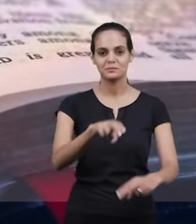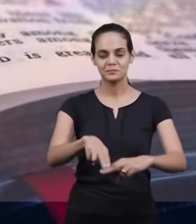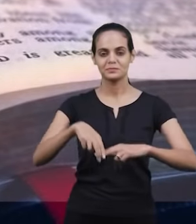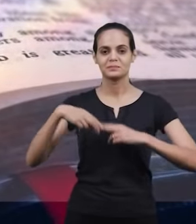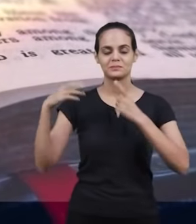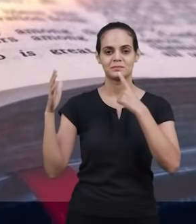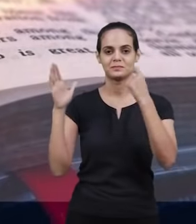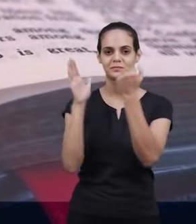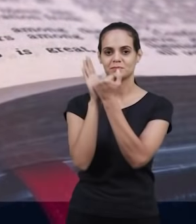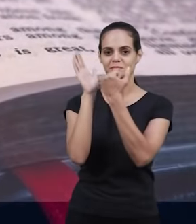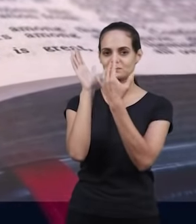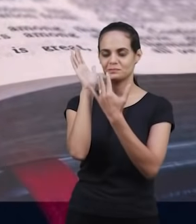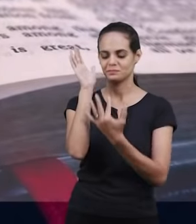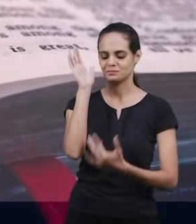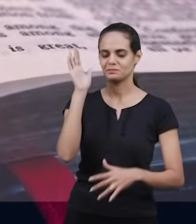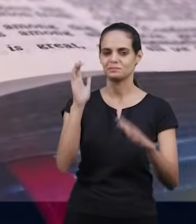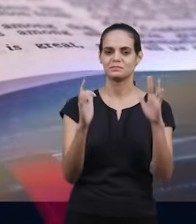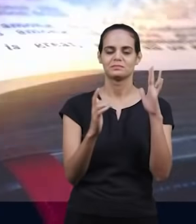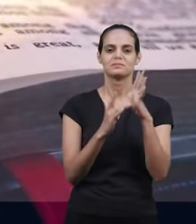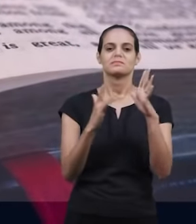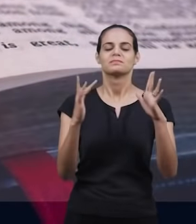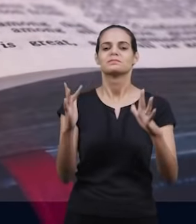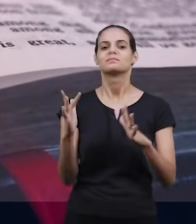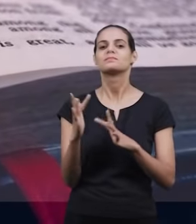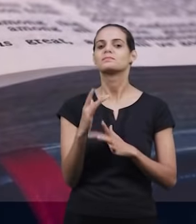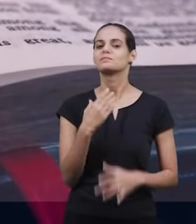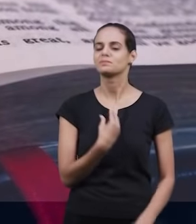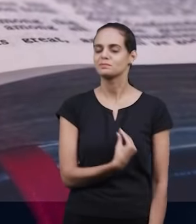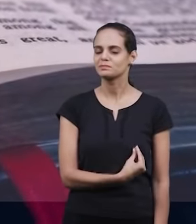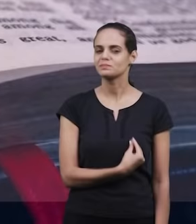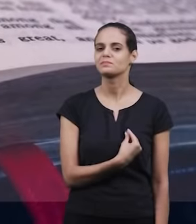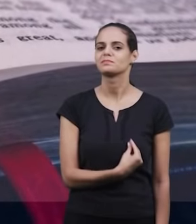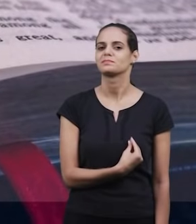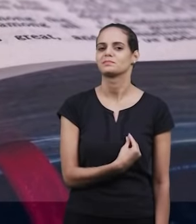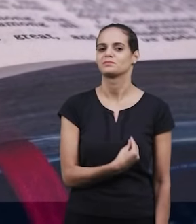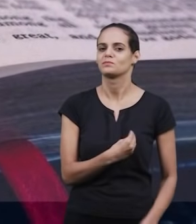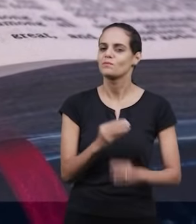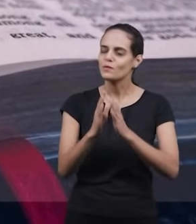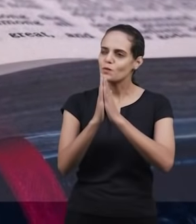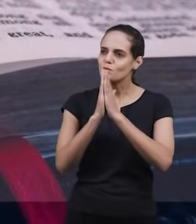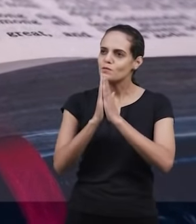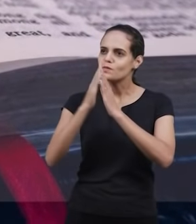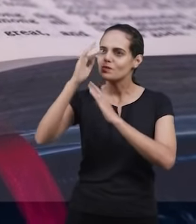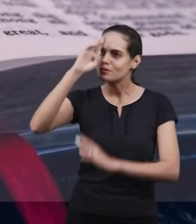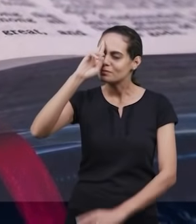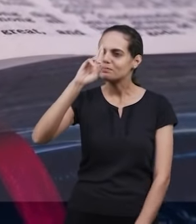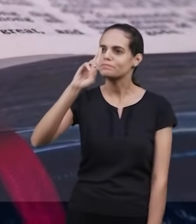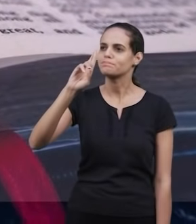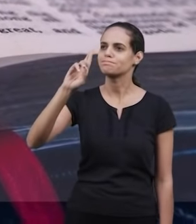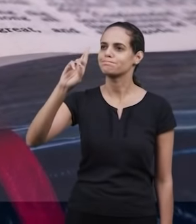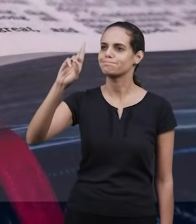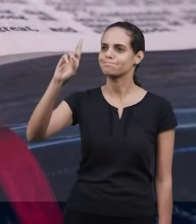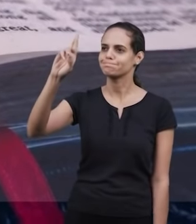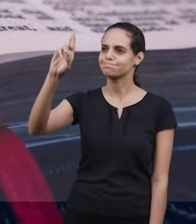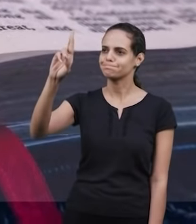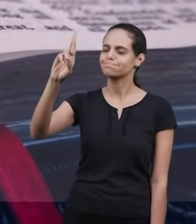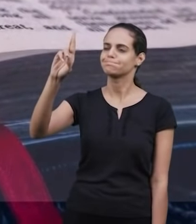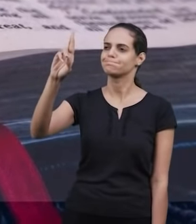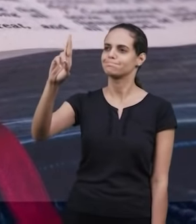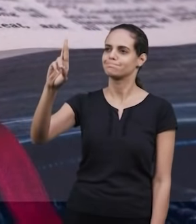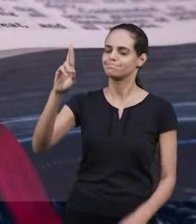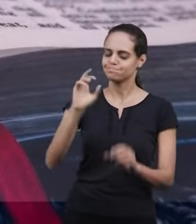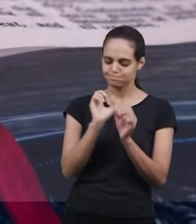Salvador. Pelo teu sangue que é vida, ó bendito.